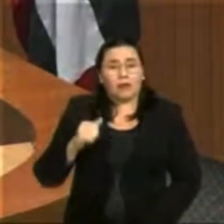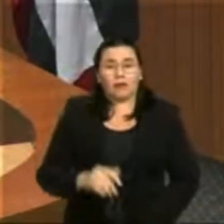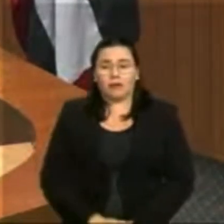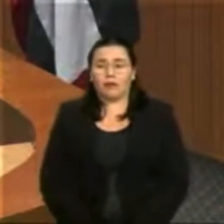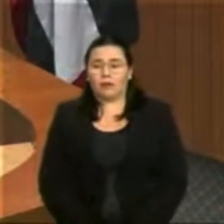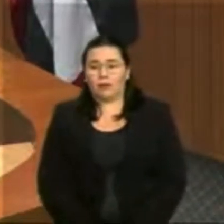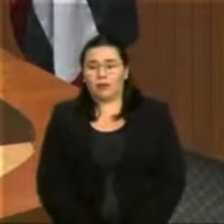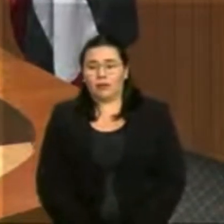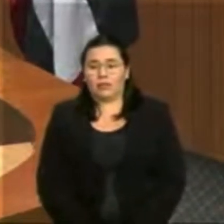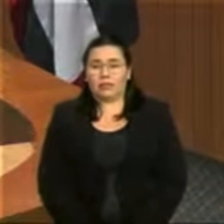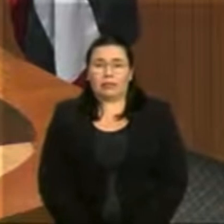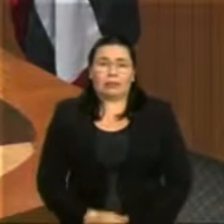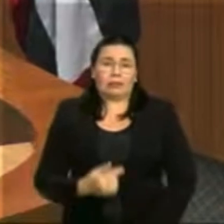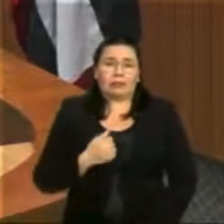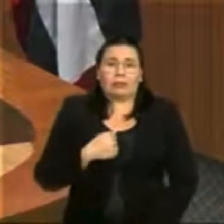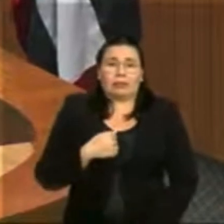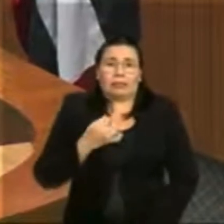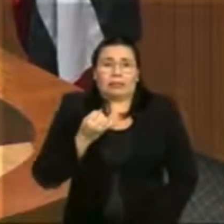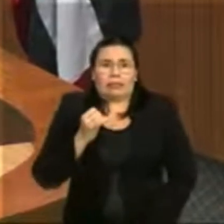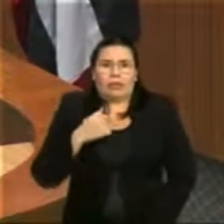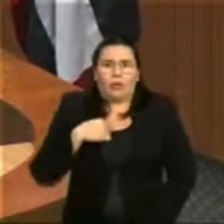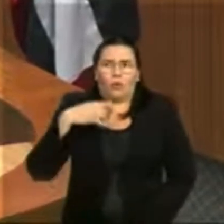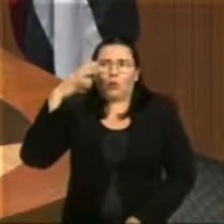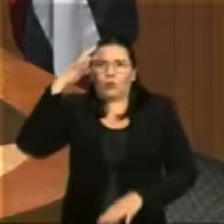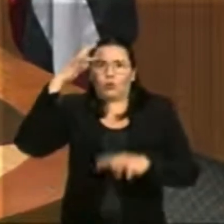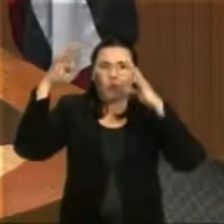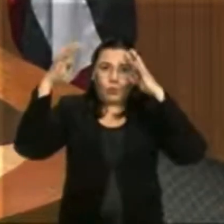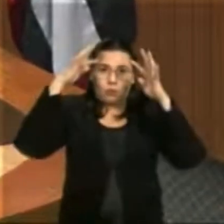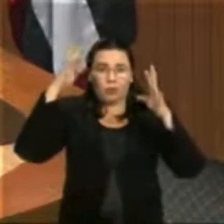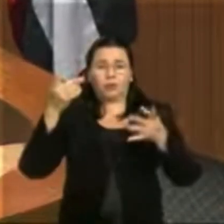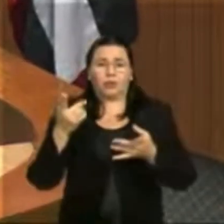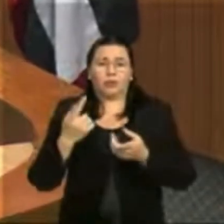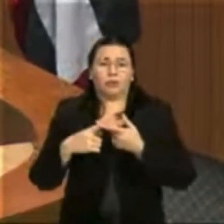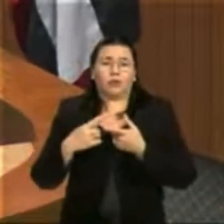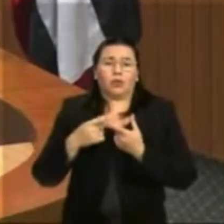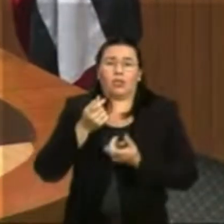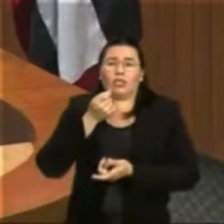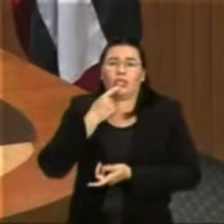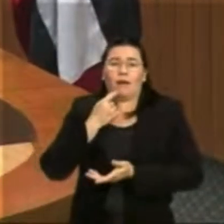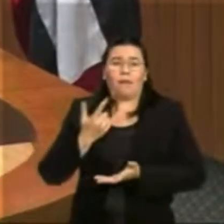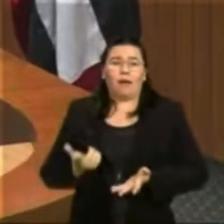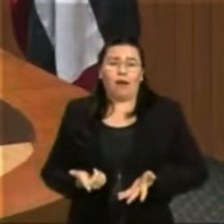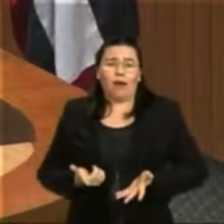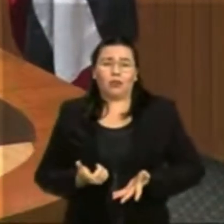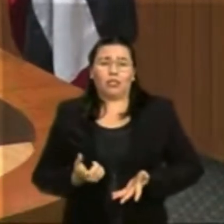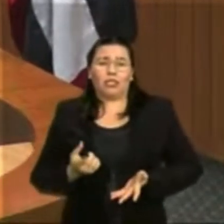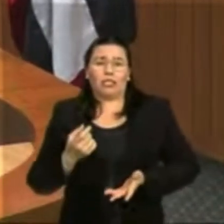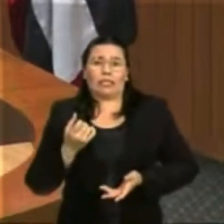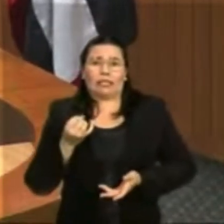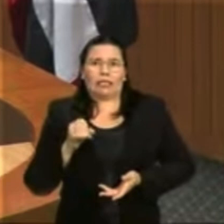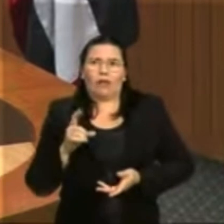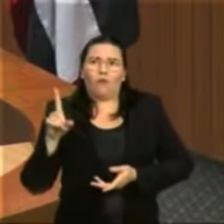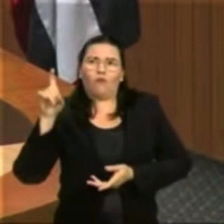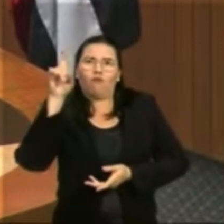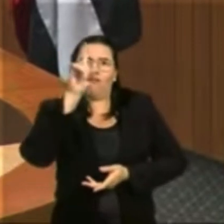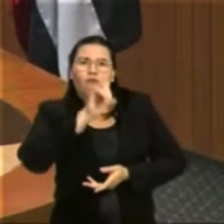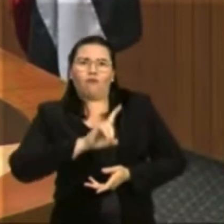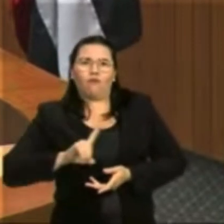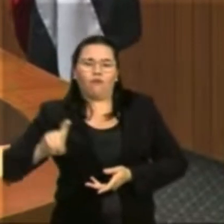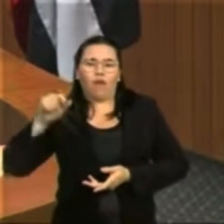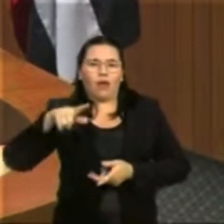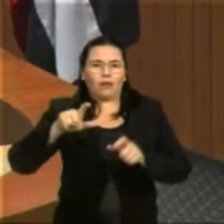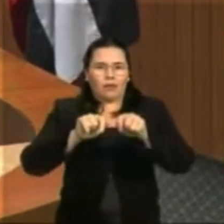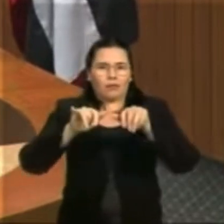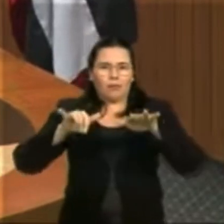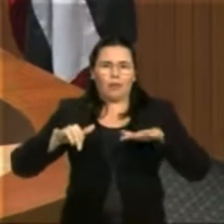de algum alucinógeno espalhado sob a forma de aerossol nessa casa, ministro do Supremo, ele não pode ser